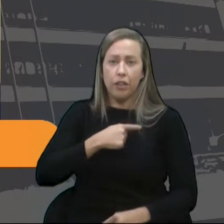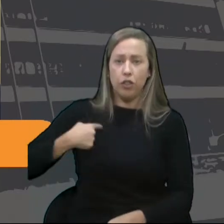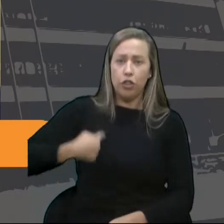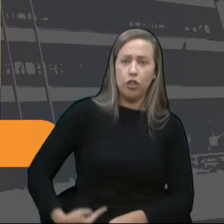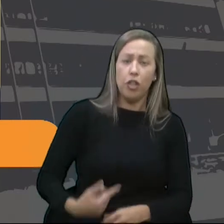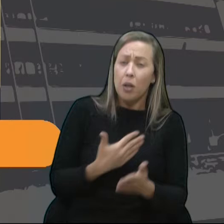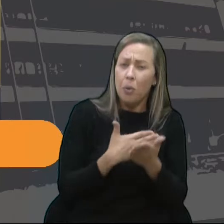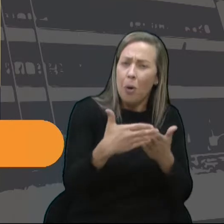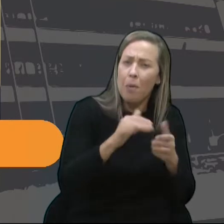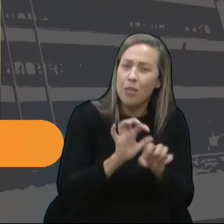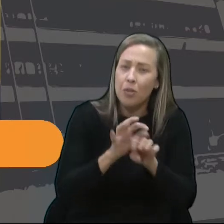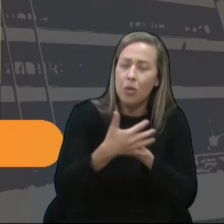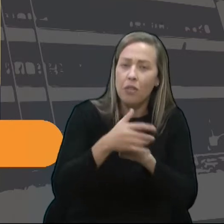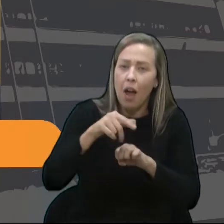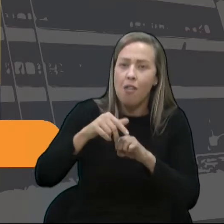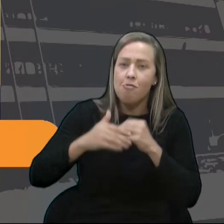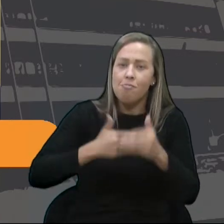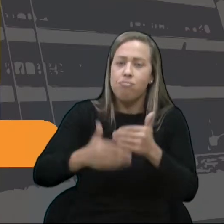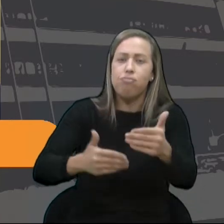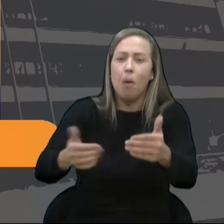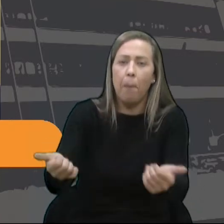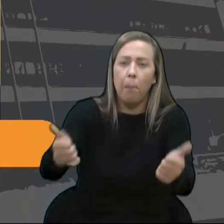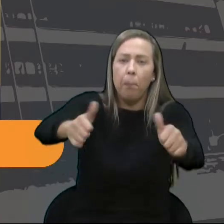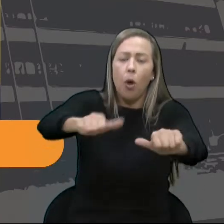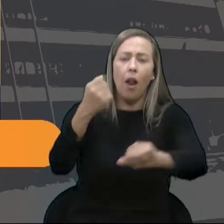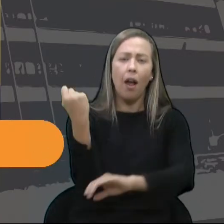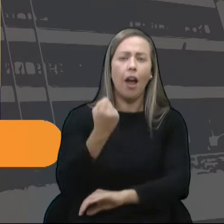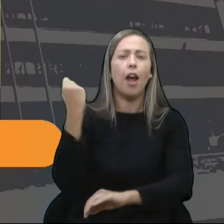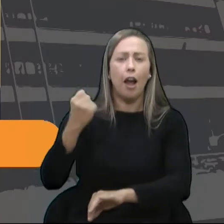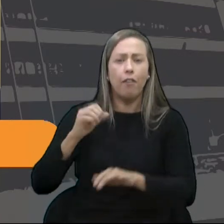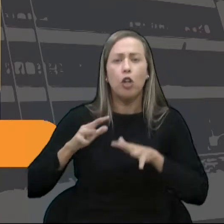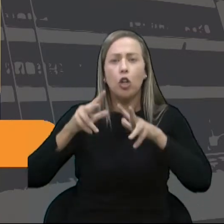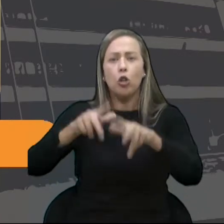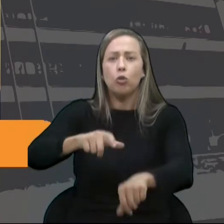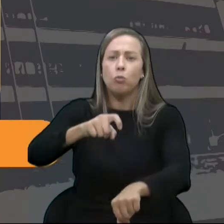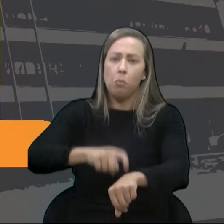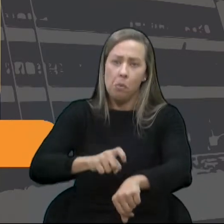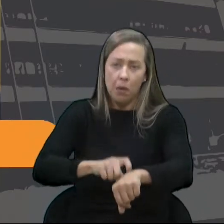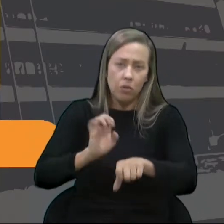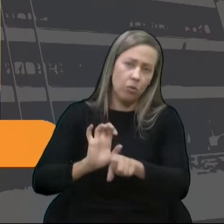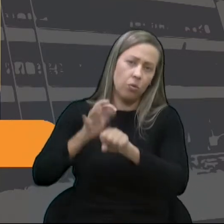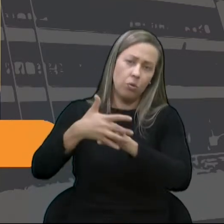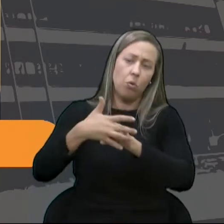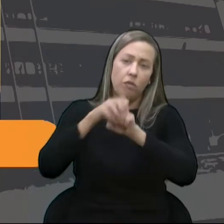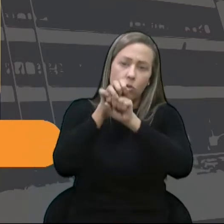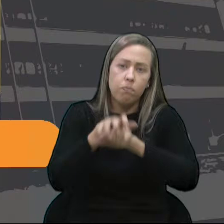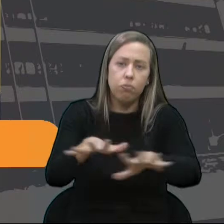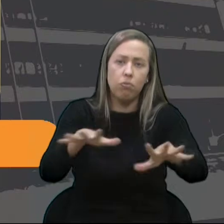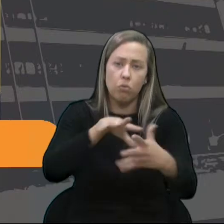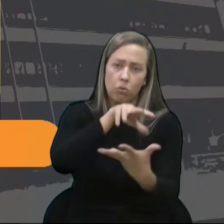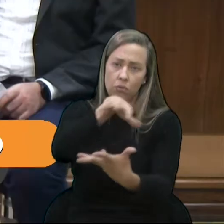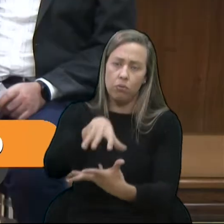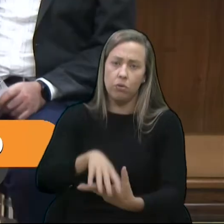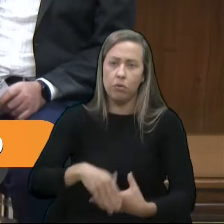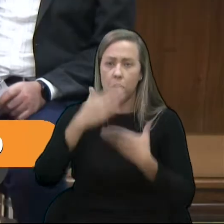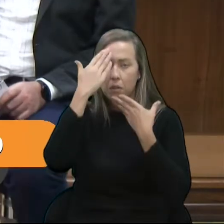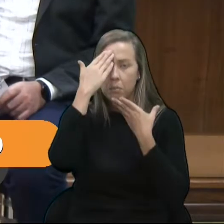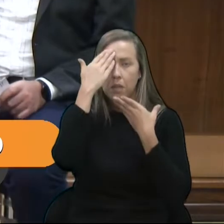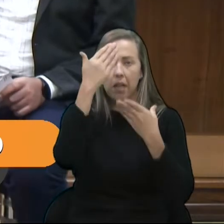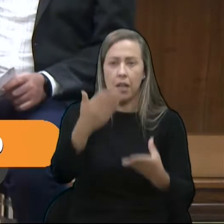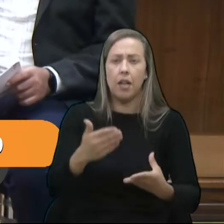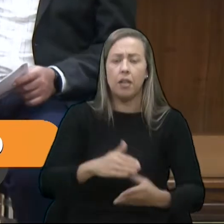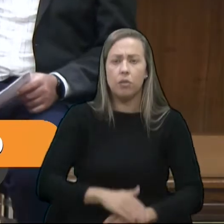no início da pandemia, que provocou, de certa forma, o agravamento de toda essa situação no mundo inteiro. Obrigado, Evandro.